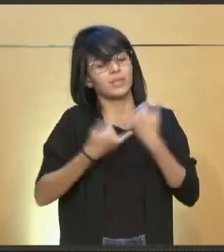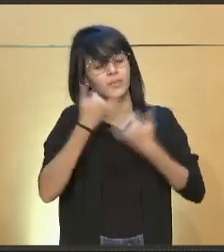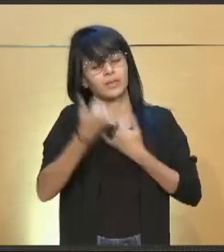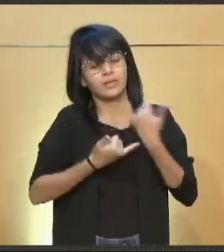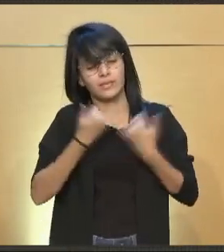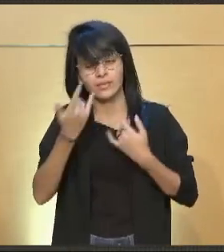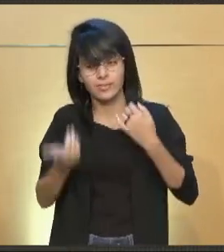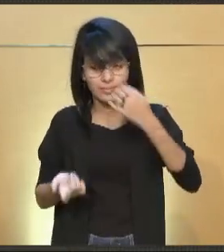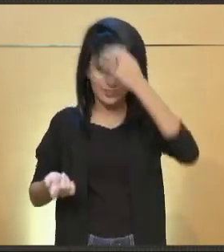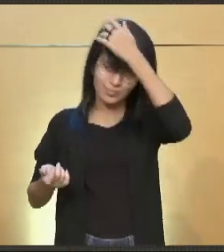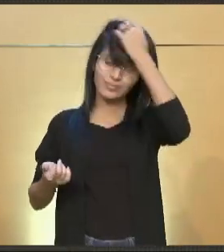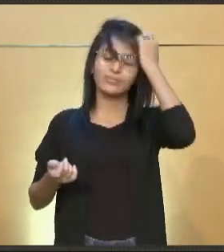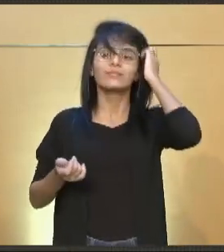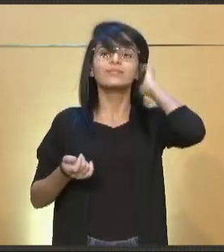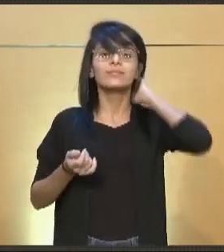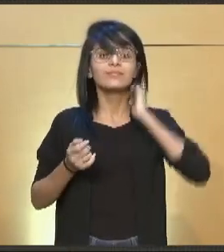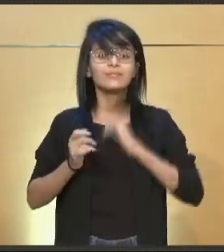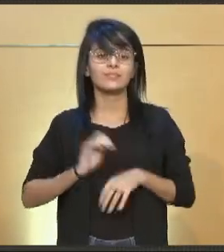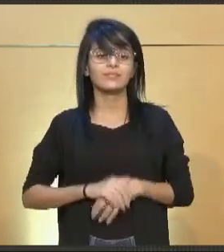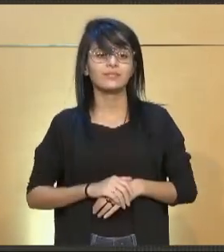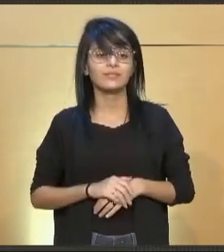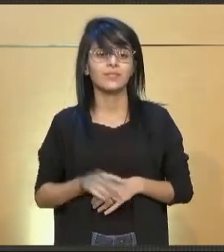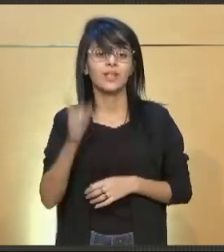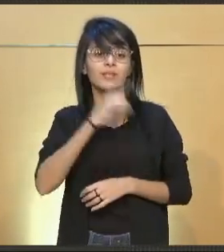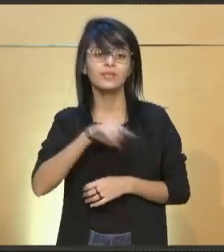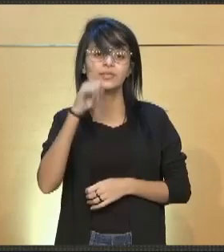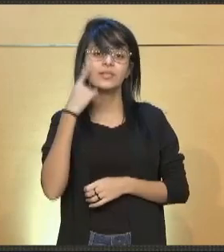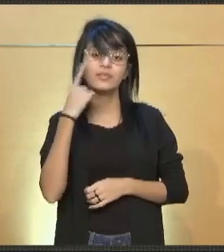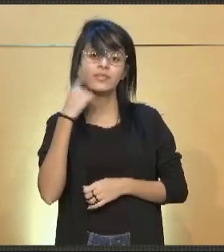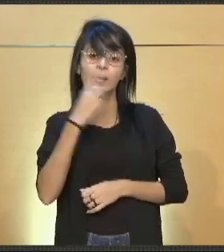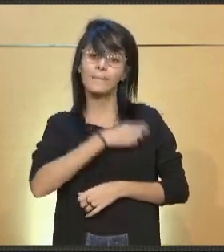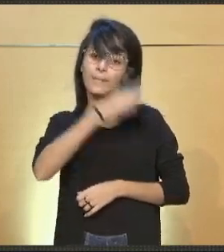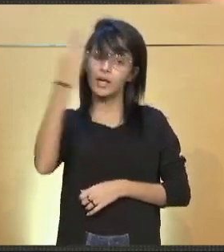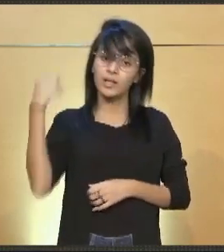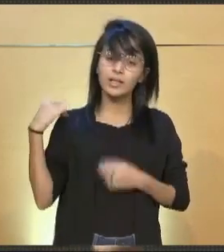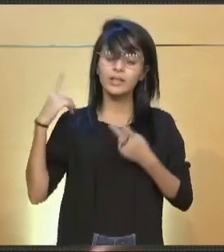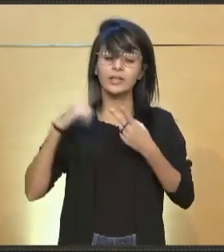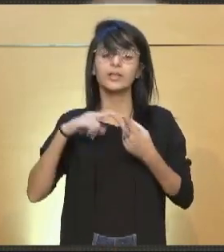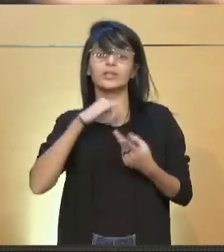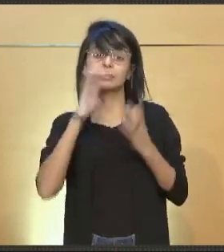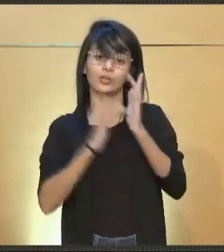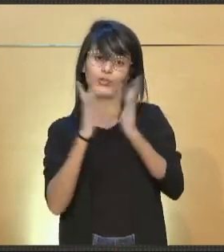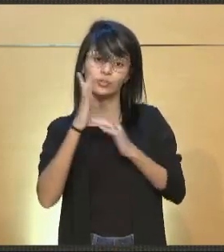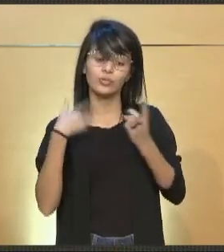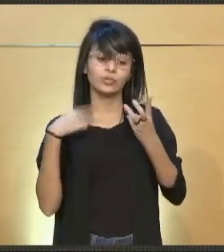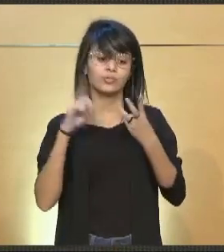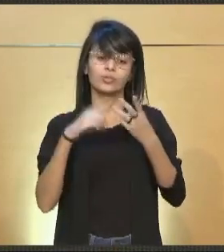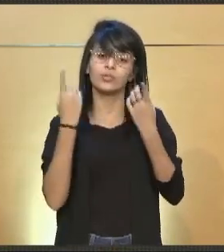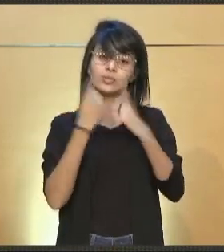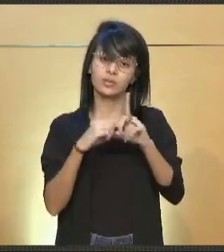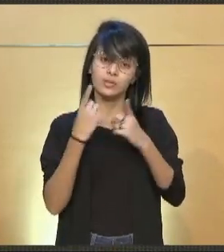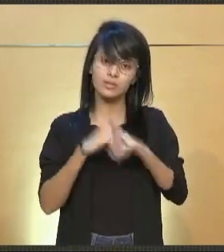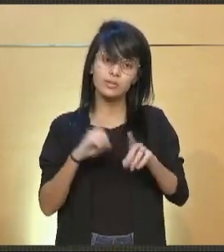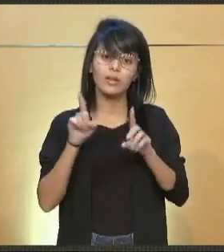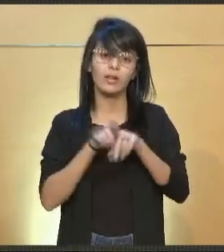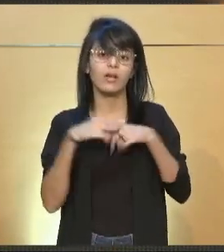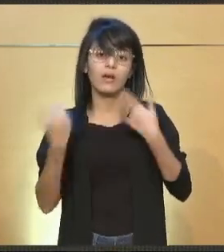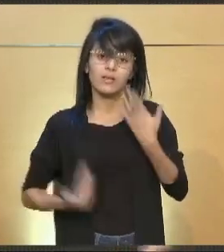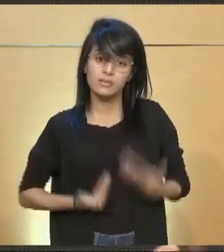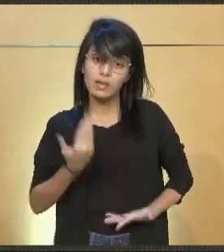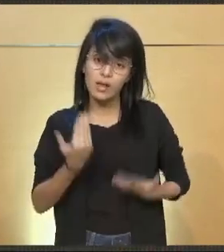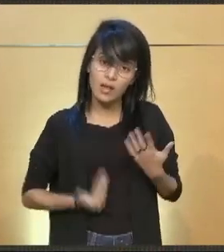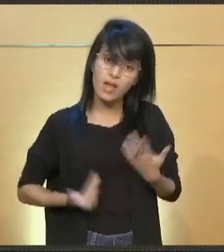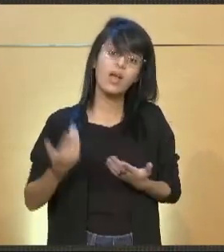faz silêncio acerca disso. E aí você vê Maria, vê Jesus, vê os discípulos, vê os servos, vê o